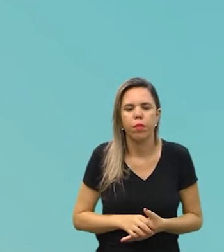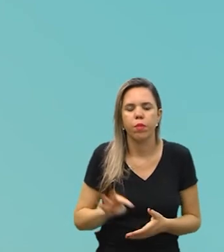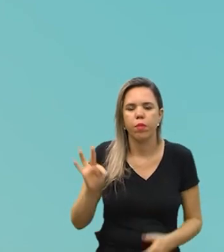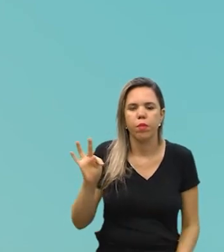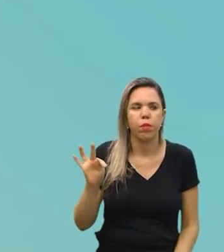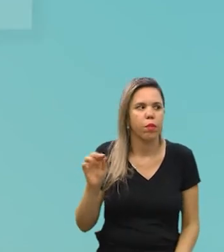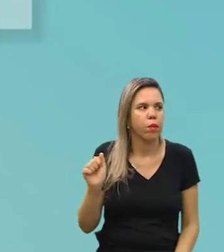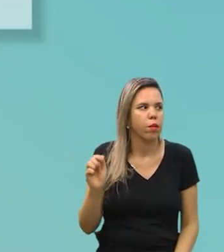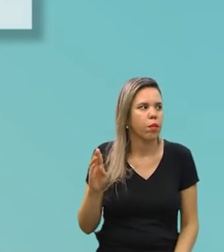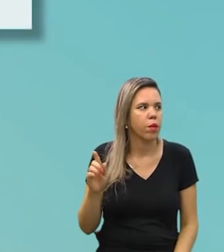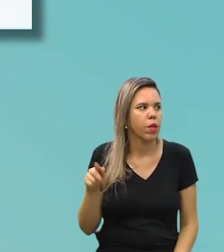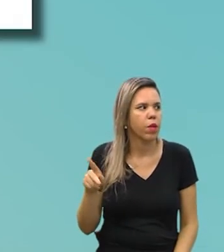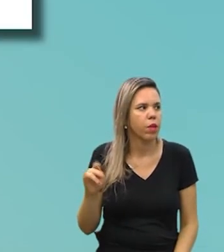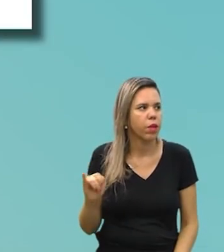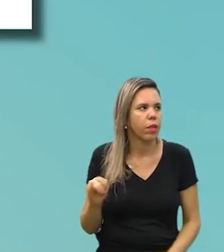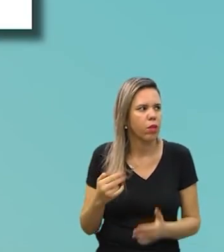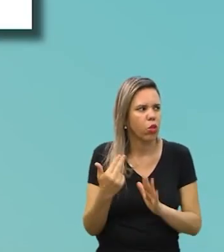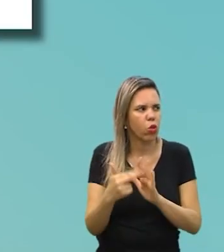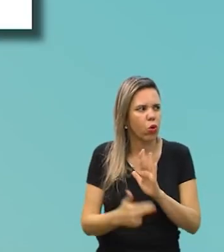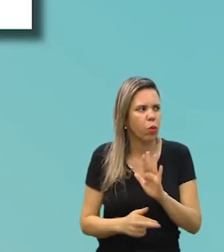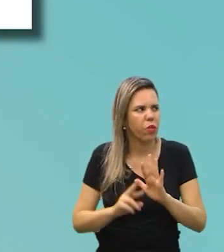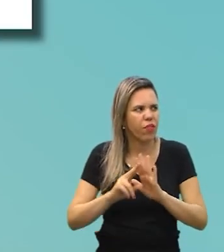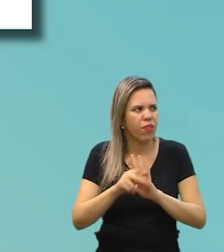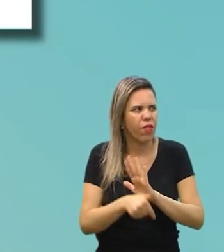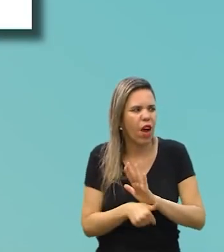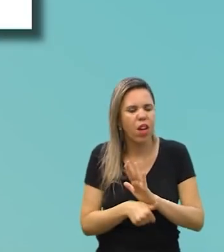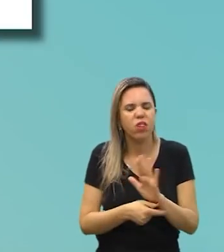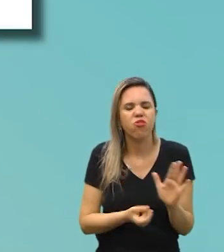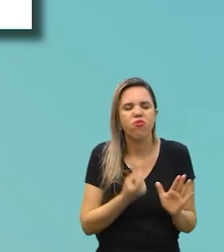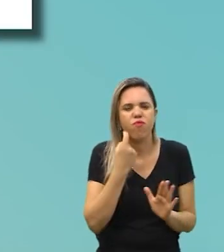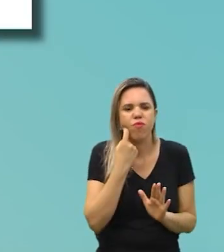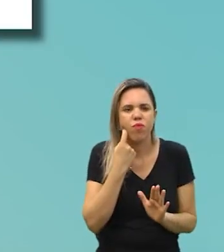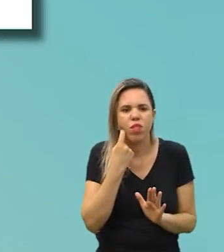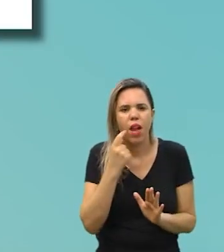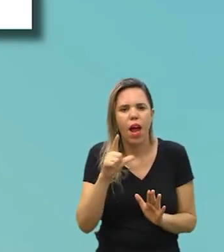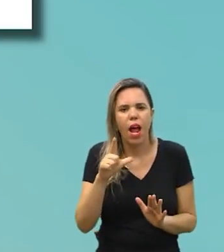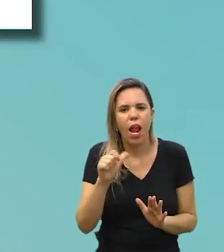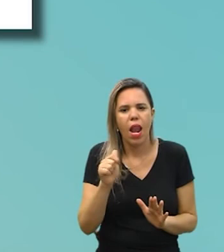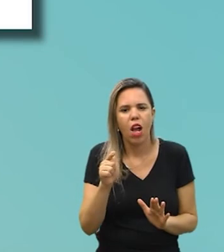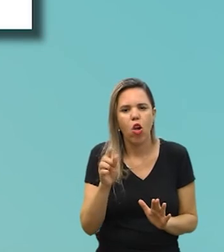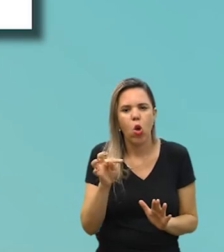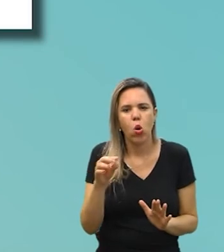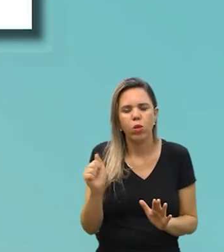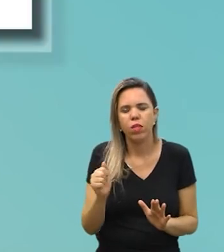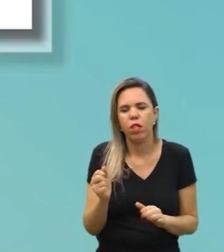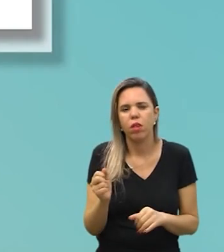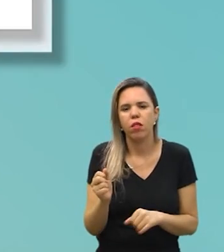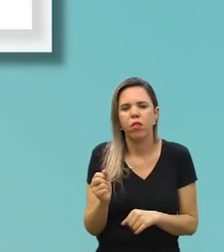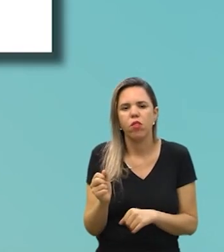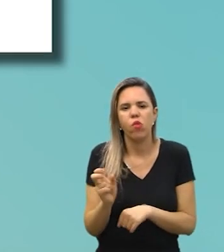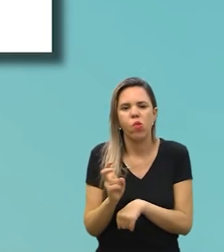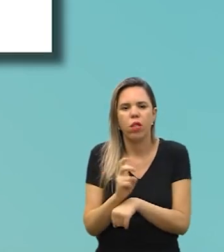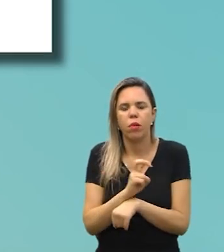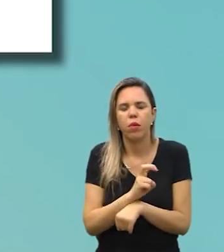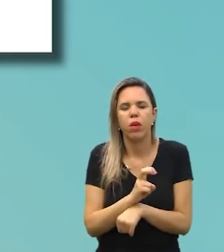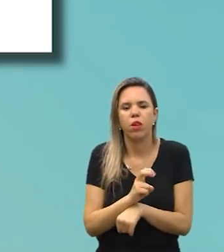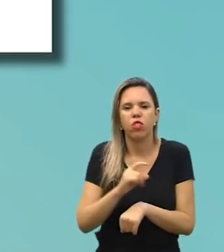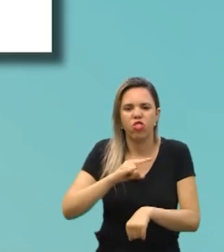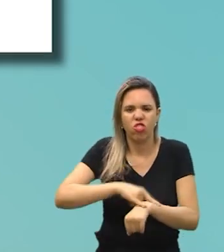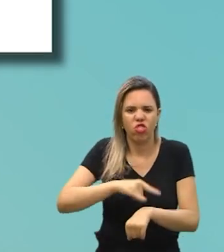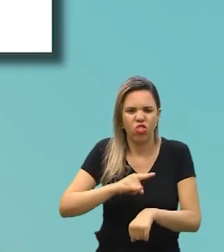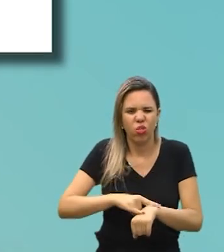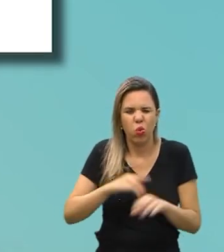o badejo, a arabiana ou também na lagosta, o lagostim e o camarão, e que deixa a urina com